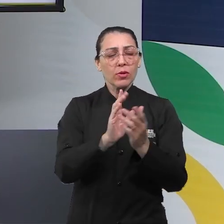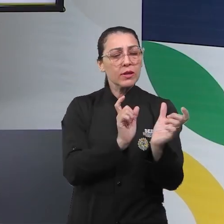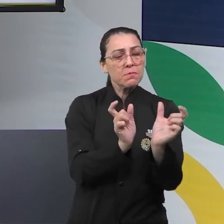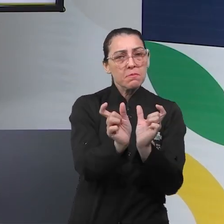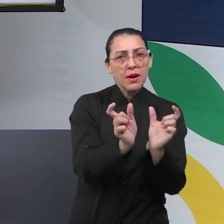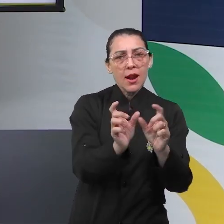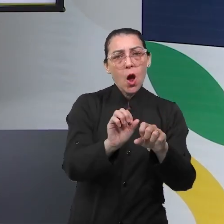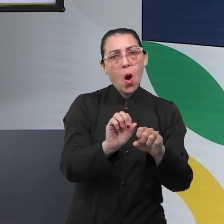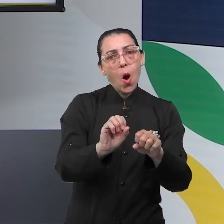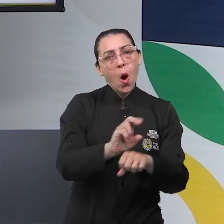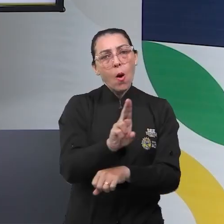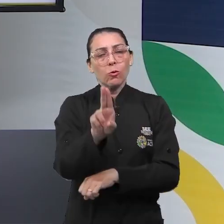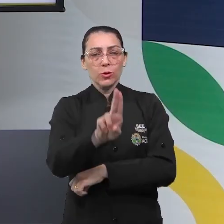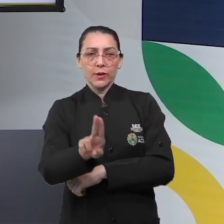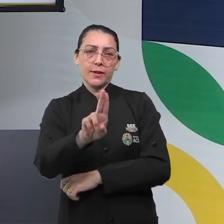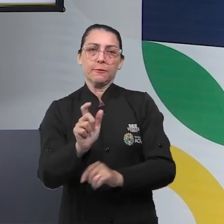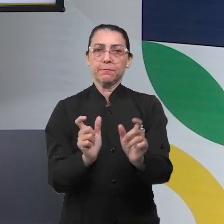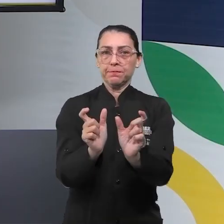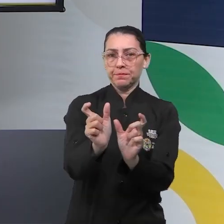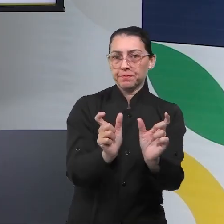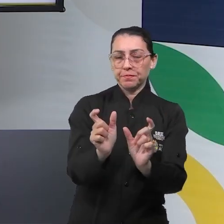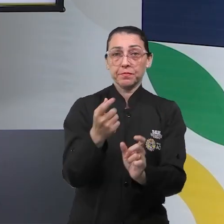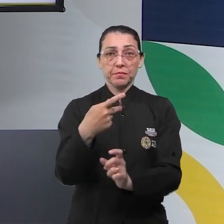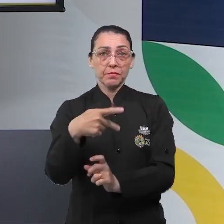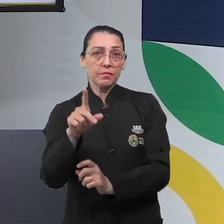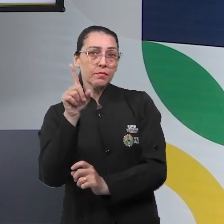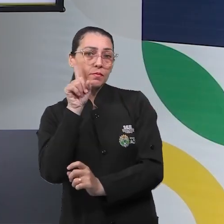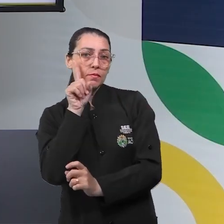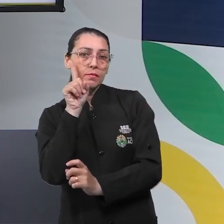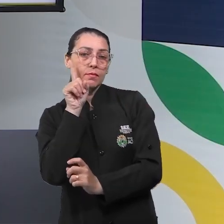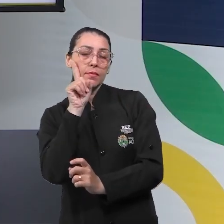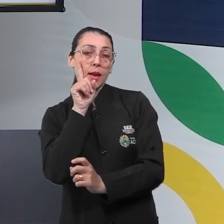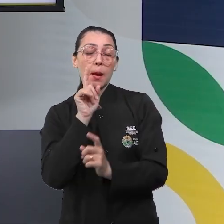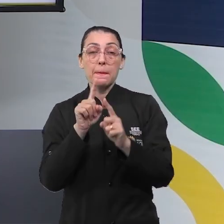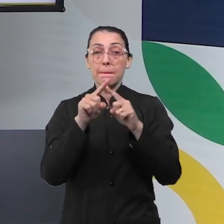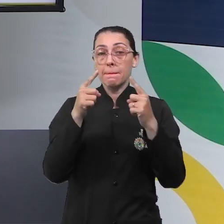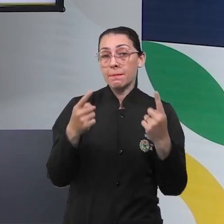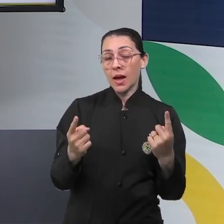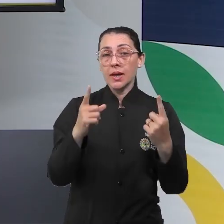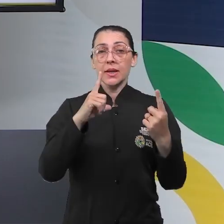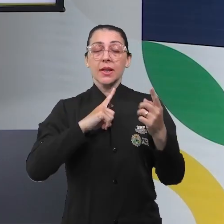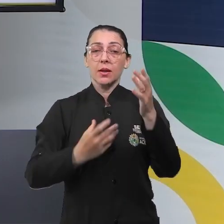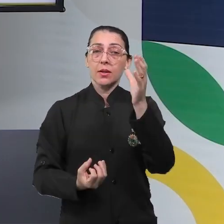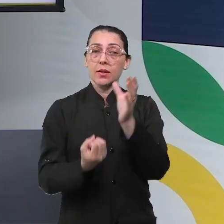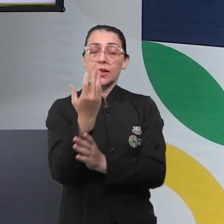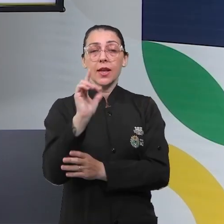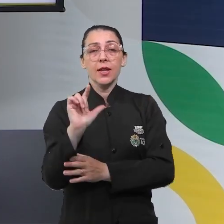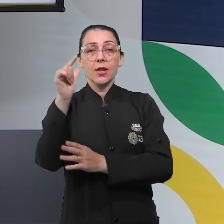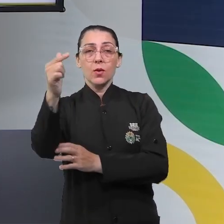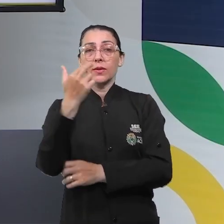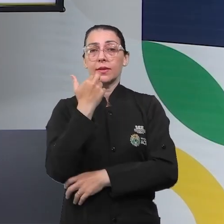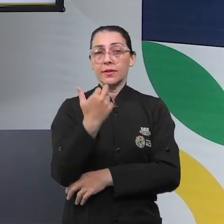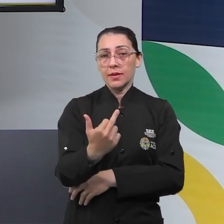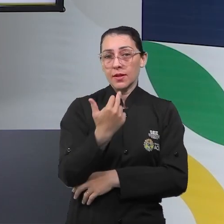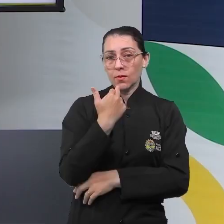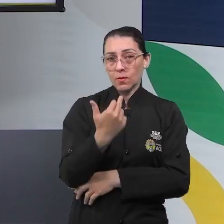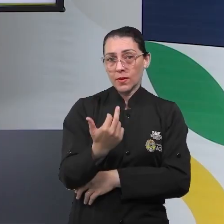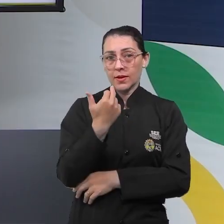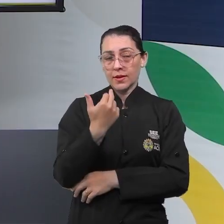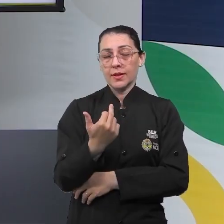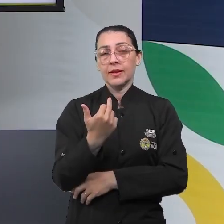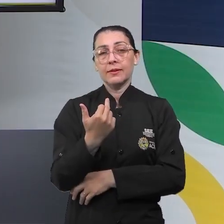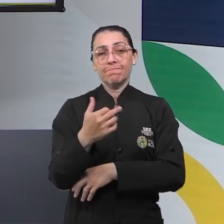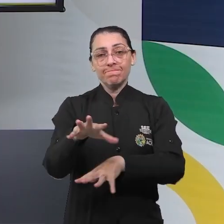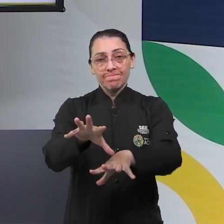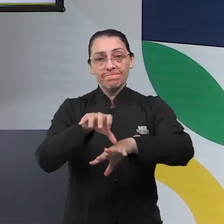ou até mesmo utilizado essas palavras no seu dia a dia. Porém, elas têm origens em outras línguas e isso